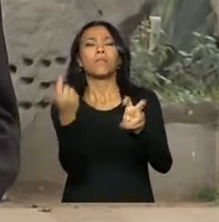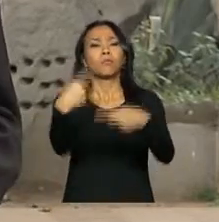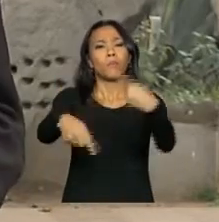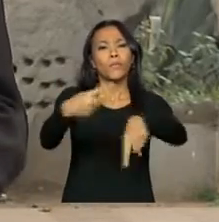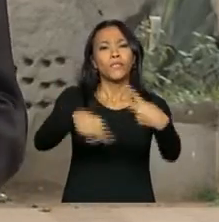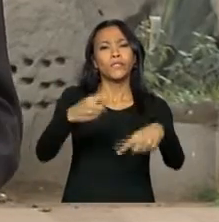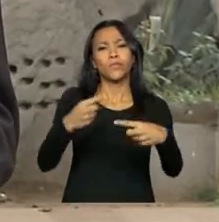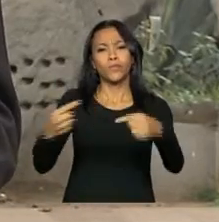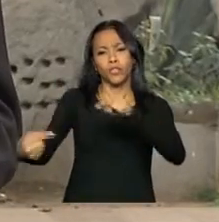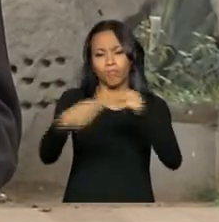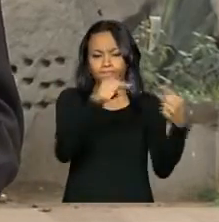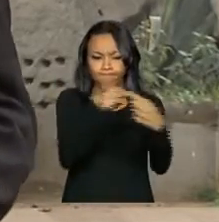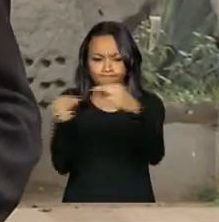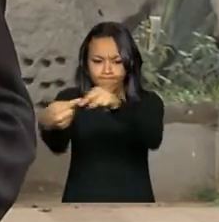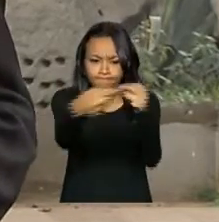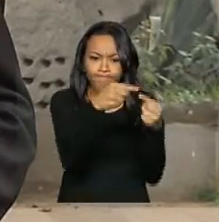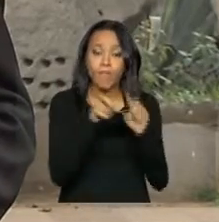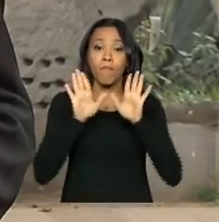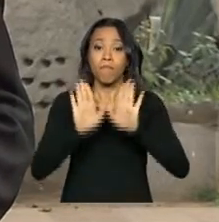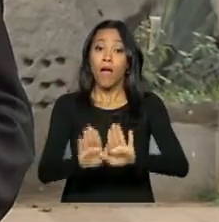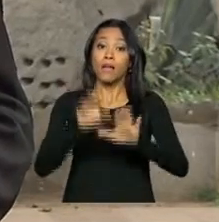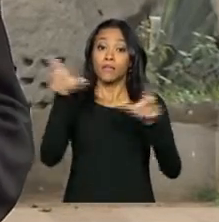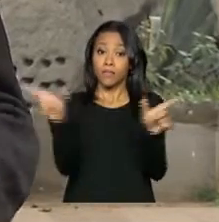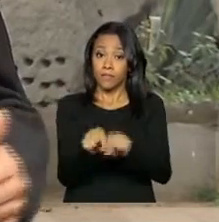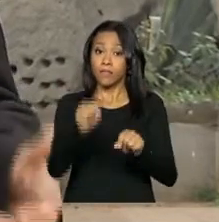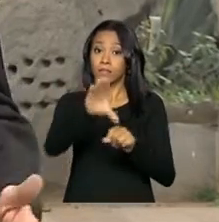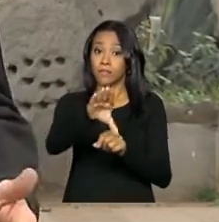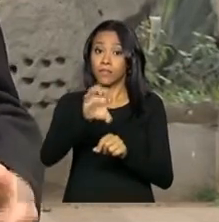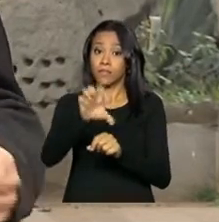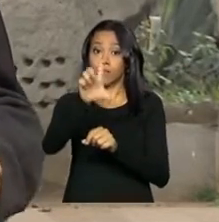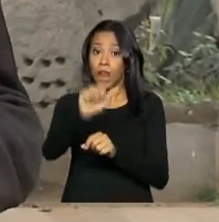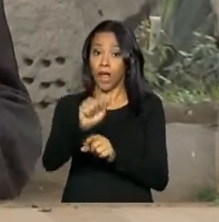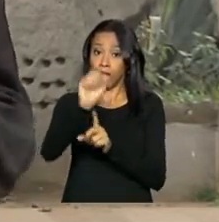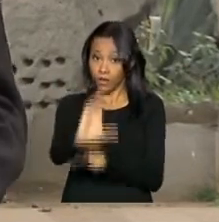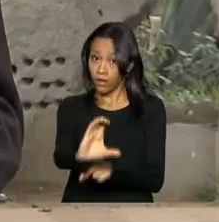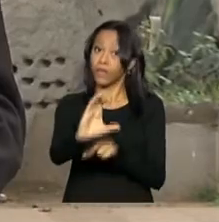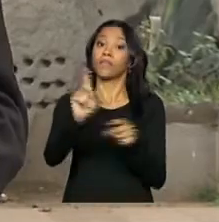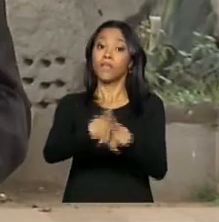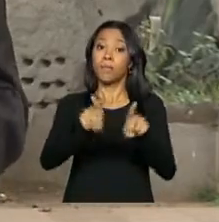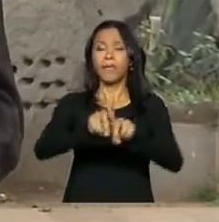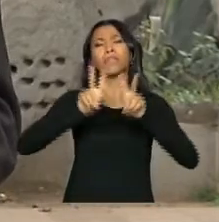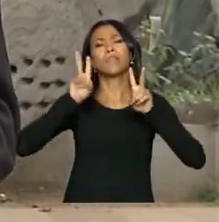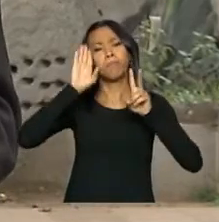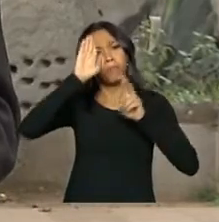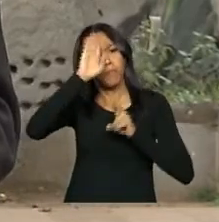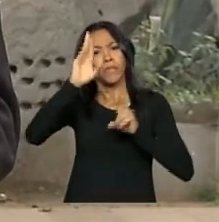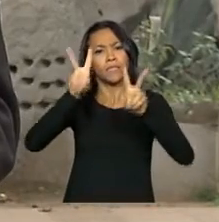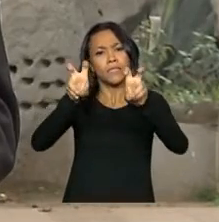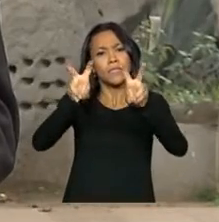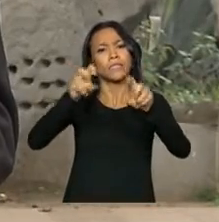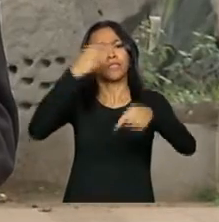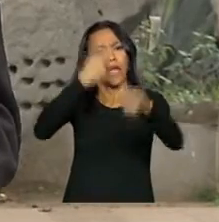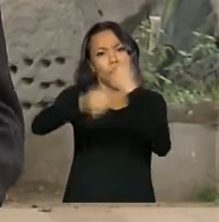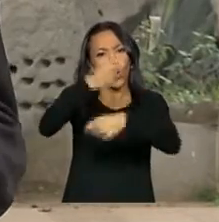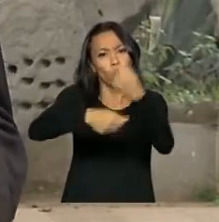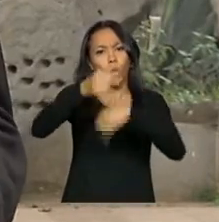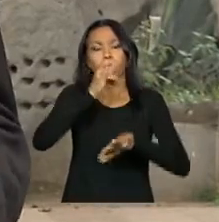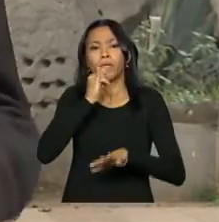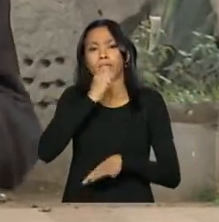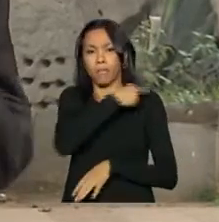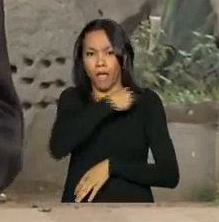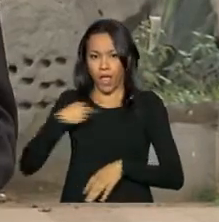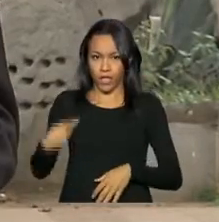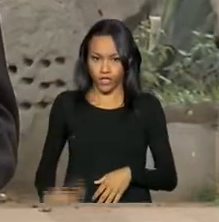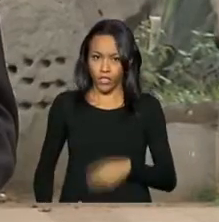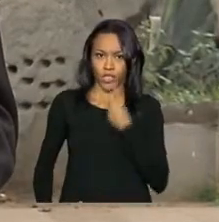interesse comum mas o organismo também representa os países do bloco em questões econômicas a china por exemplo anunciou no ano passado